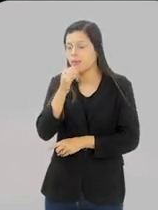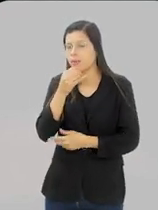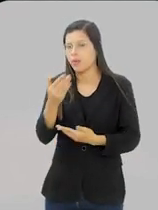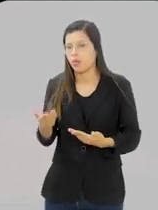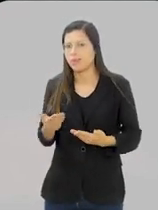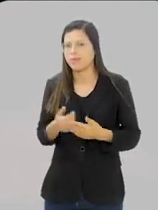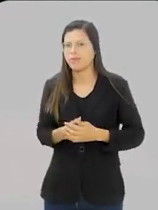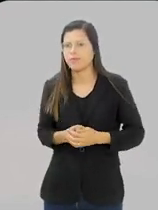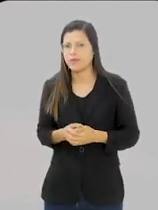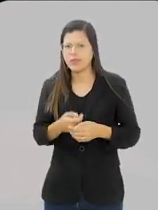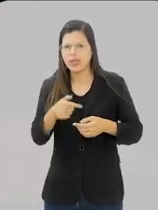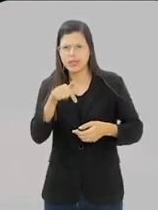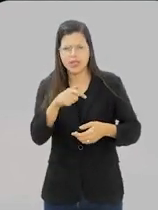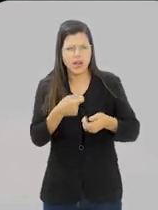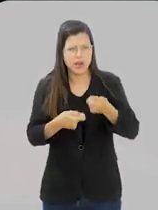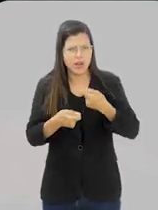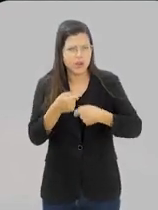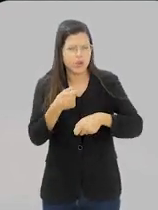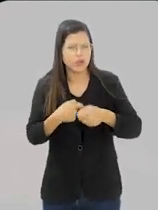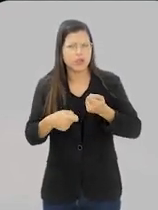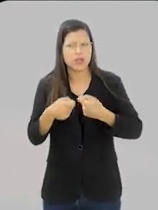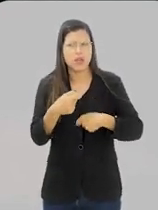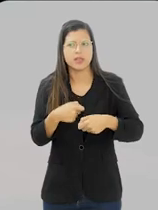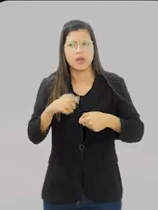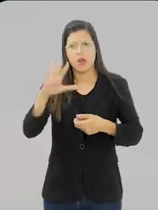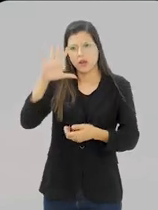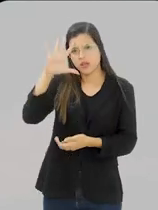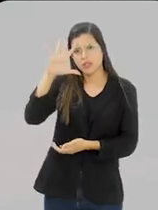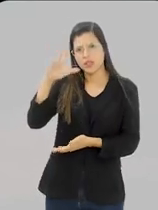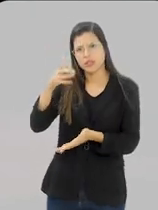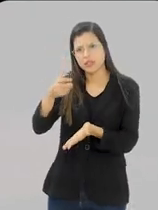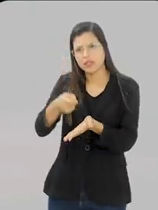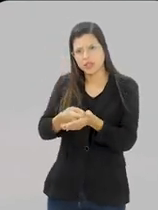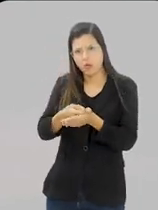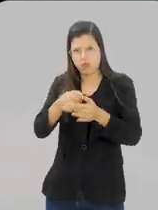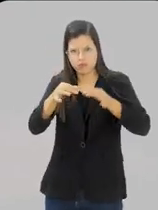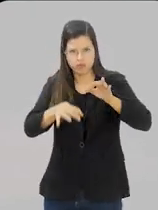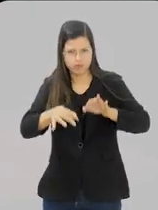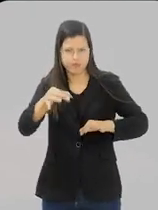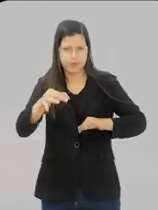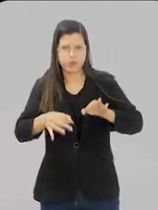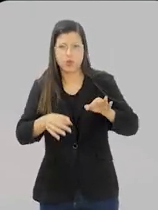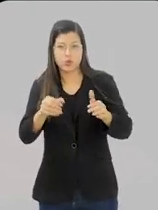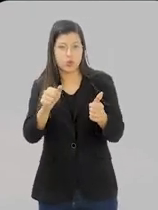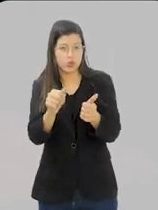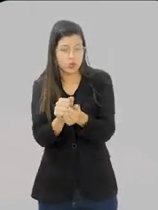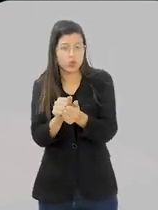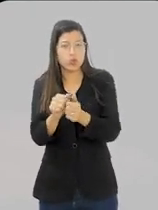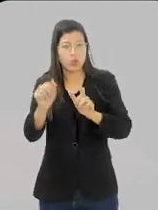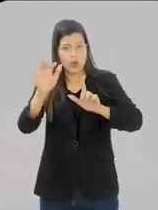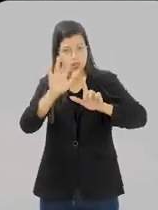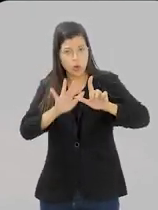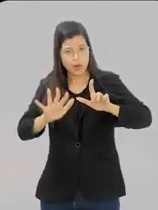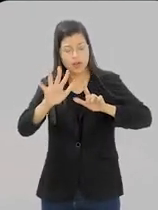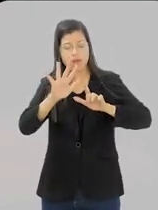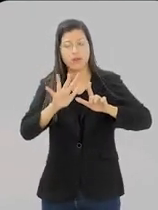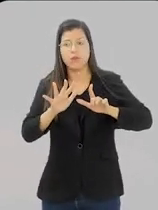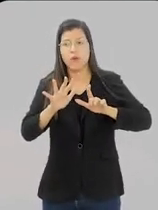exemplo, dessa negociação e das decisões judiciais junto a essas